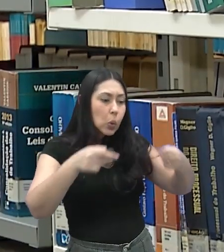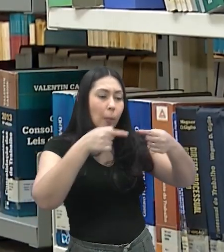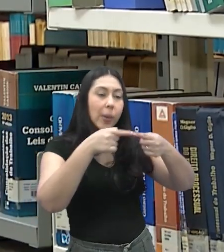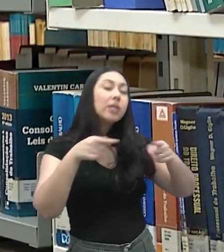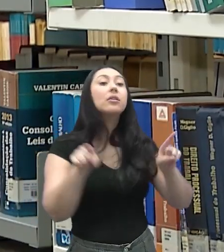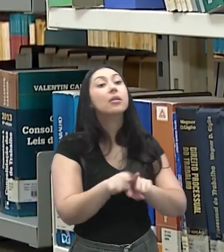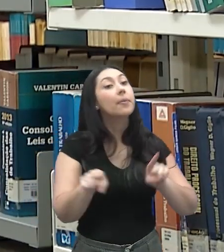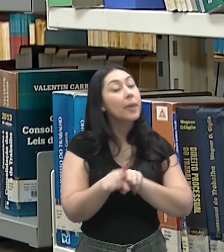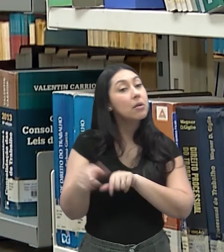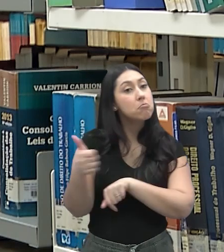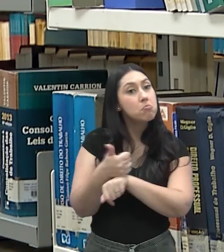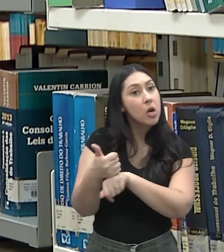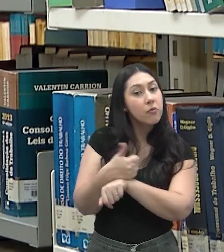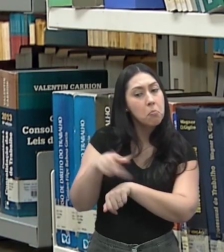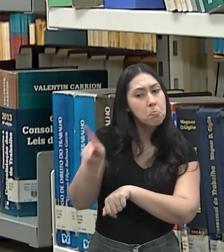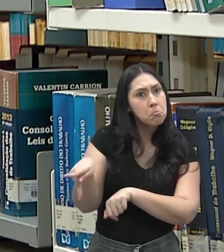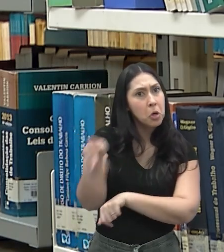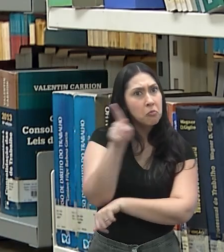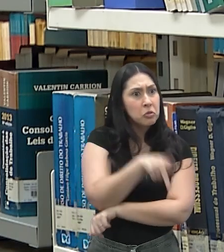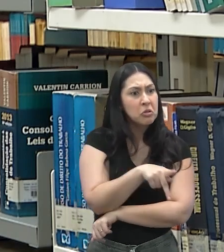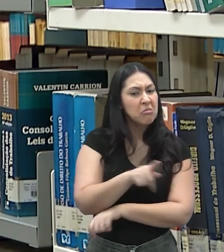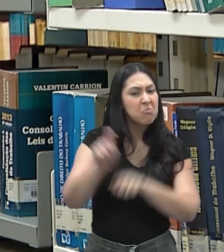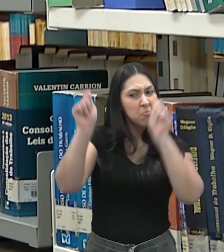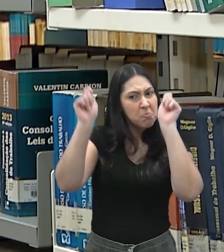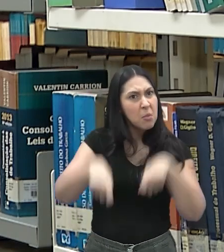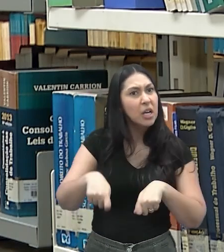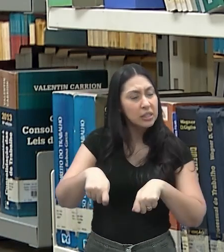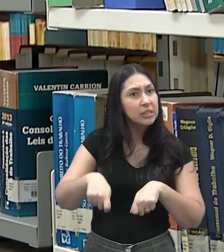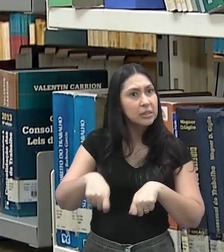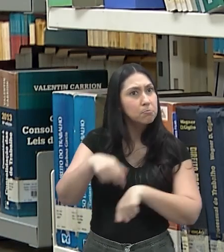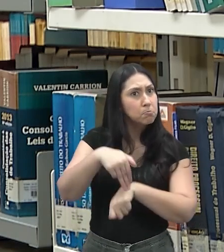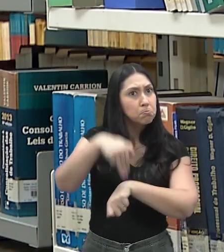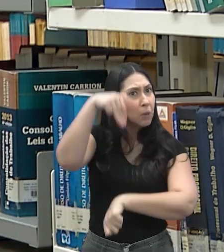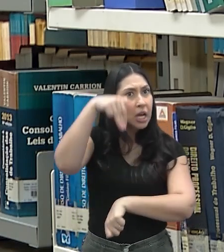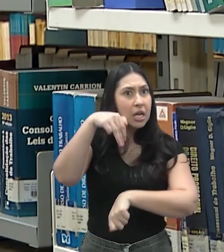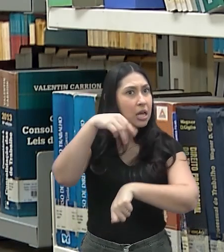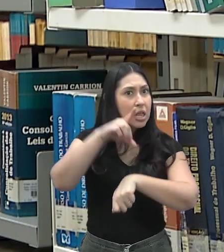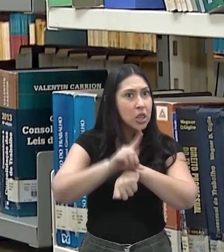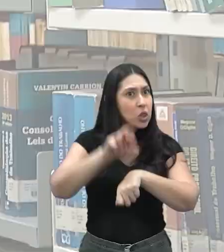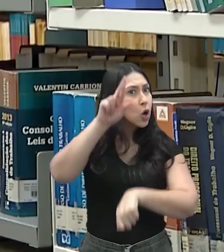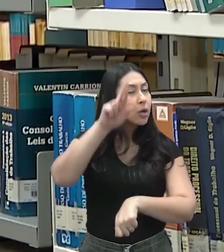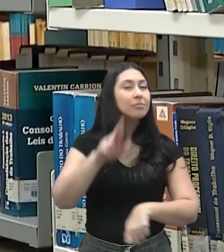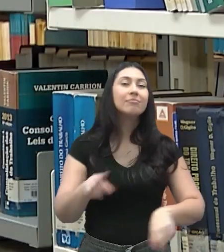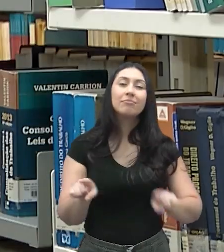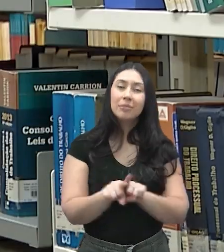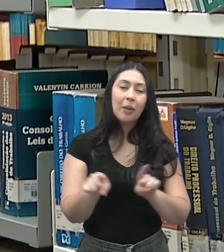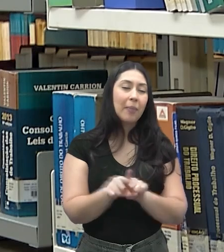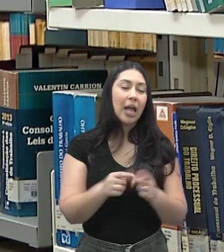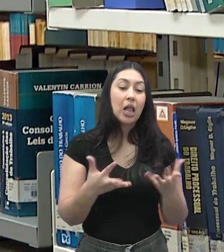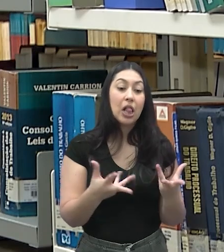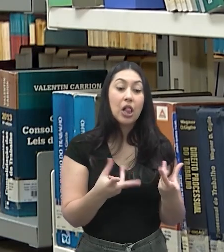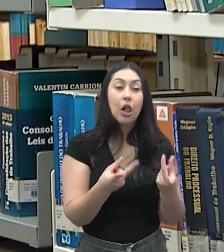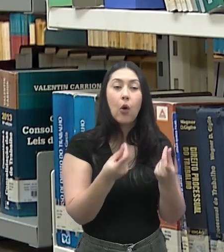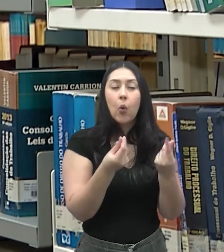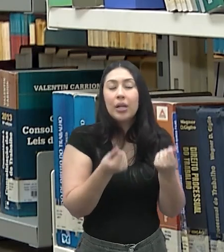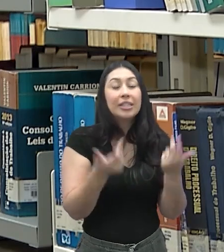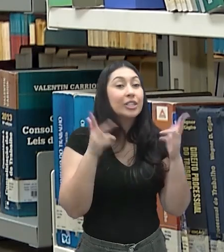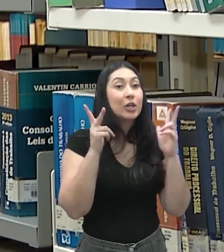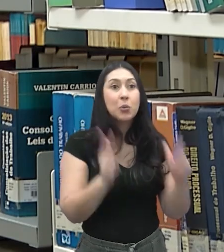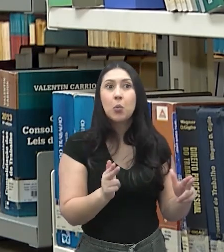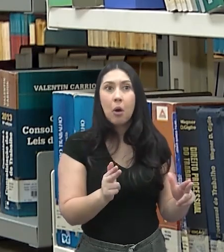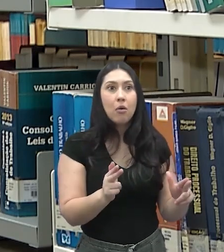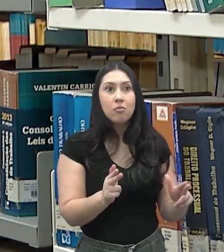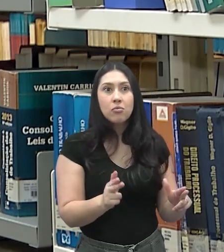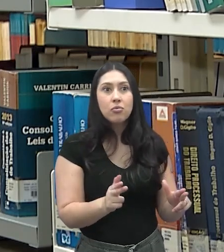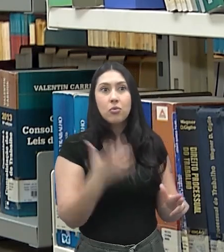adequados, tendo os professores com um grau de conhecimento no nível de mestre e doutor, dessa forma tem a mesma qualidade,